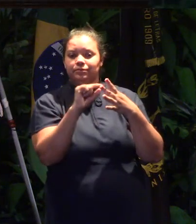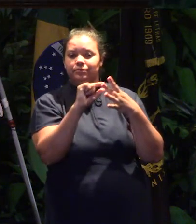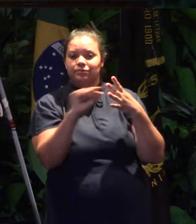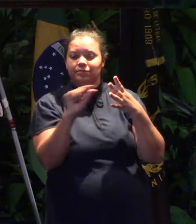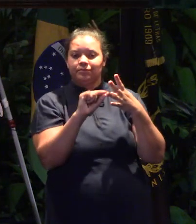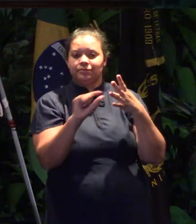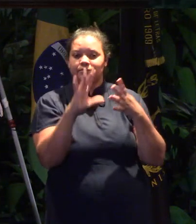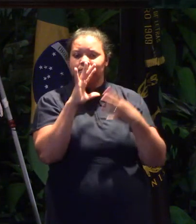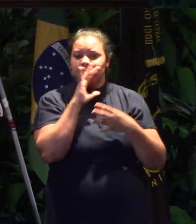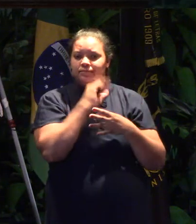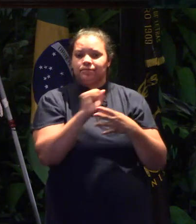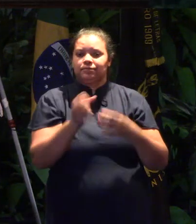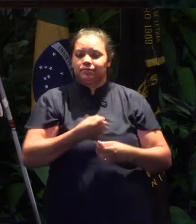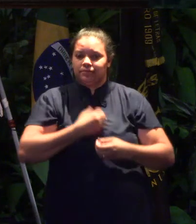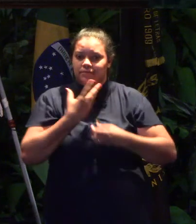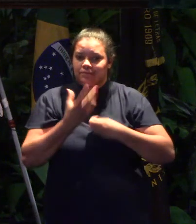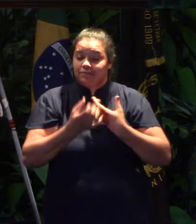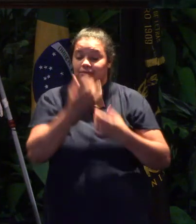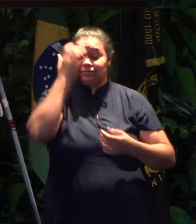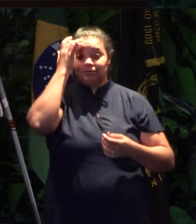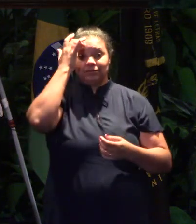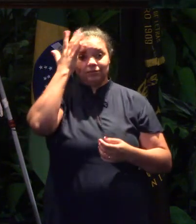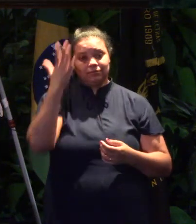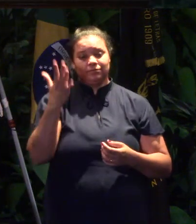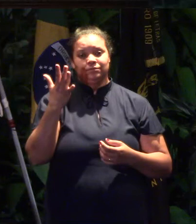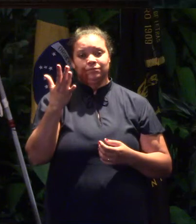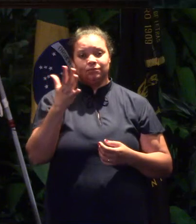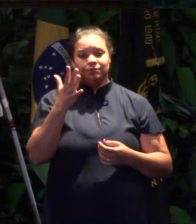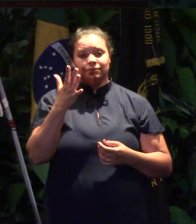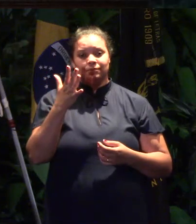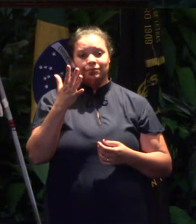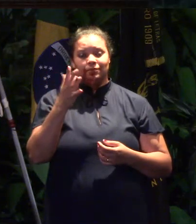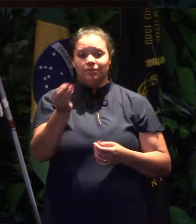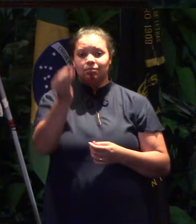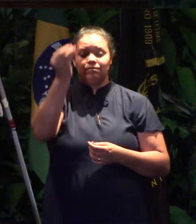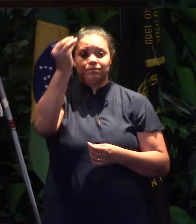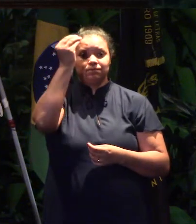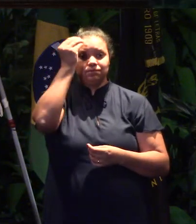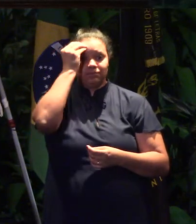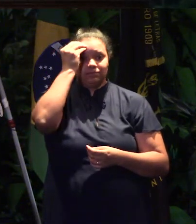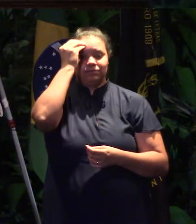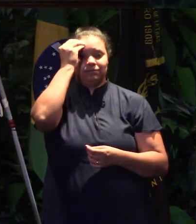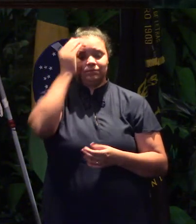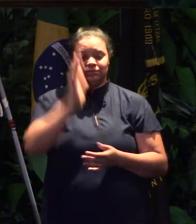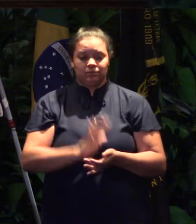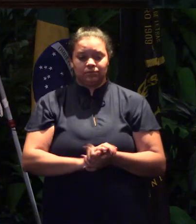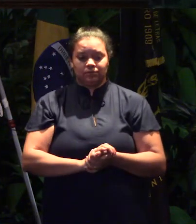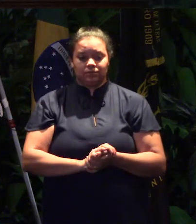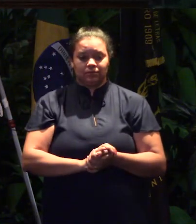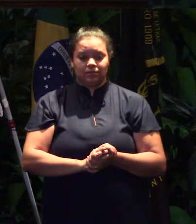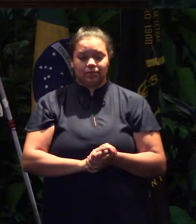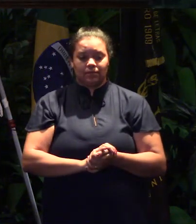porque ela facilitava a memória, que aquilo, que você